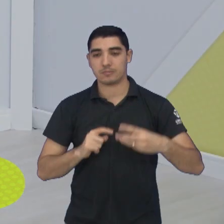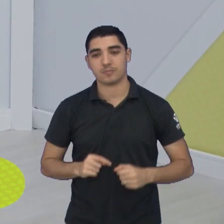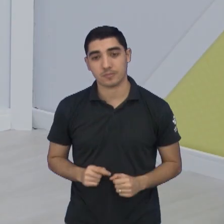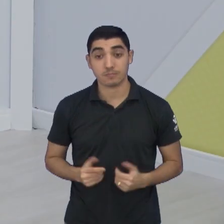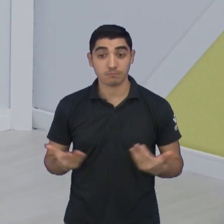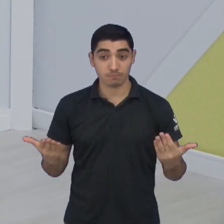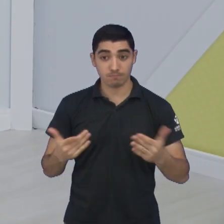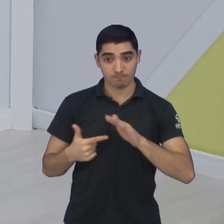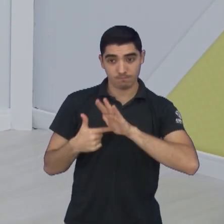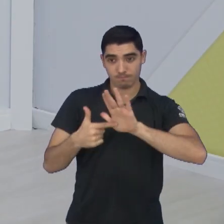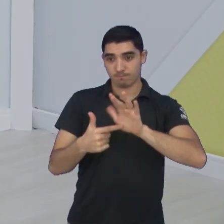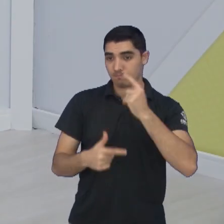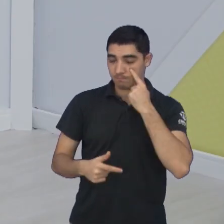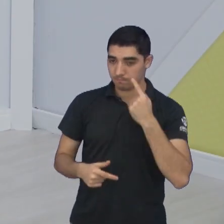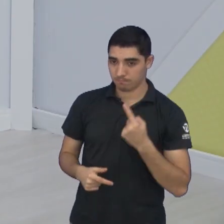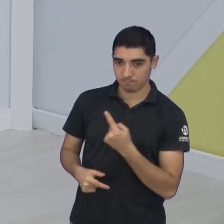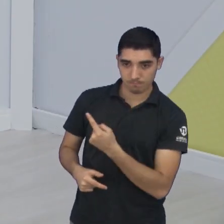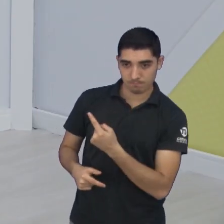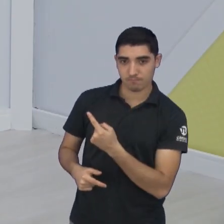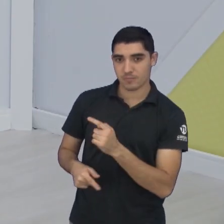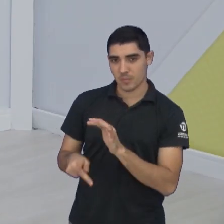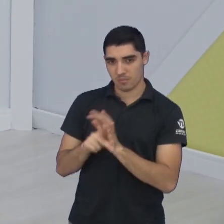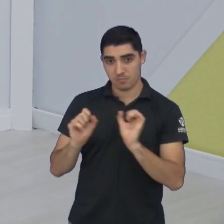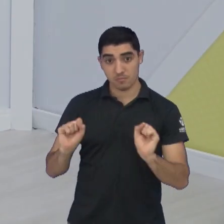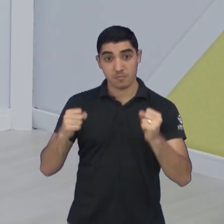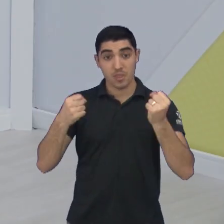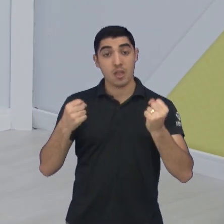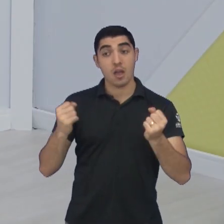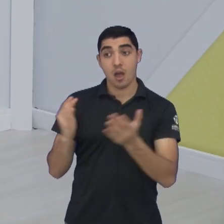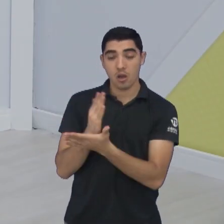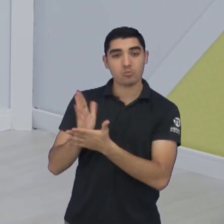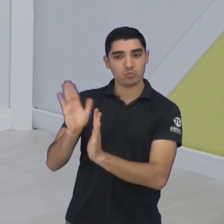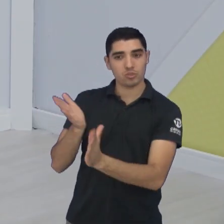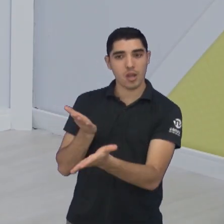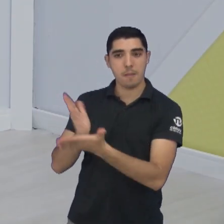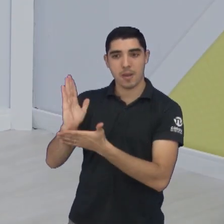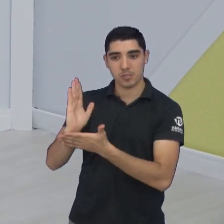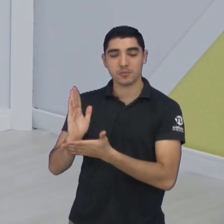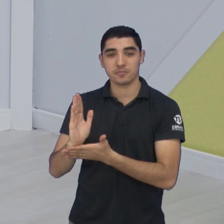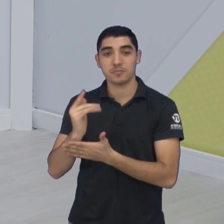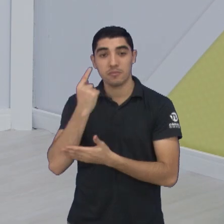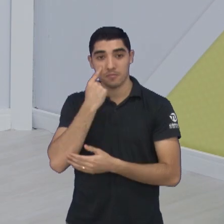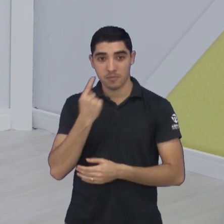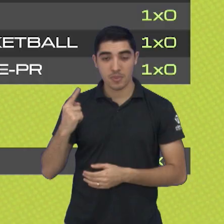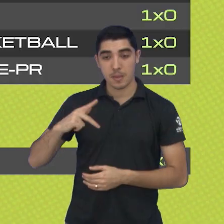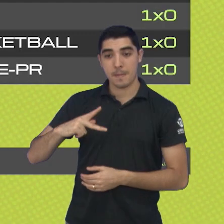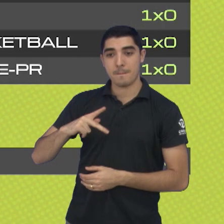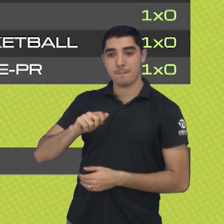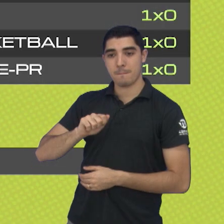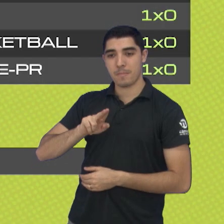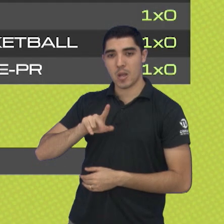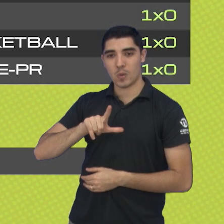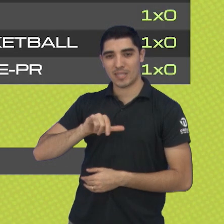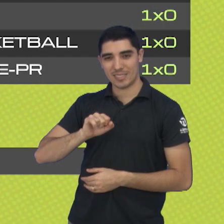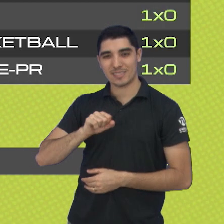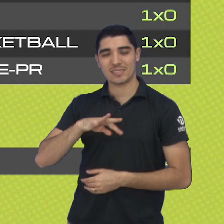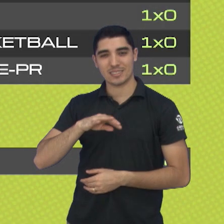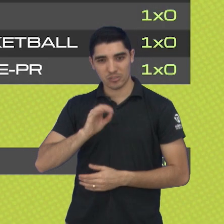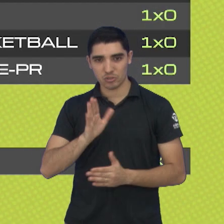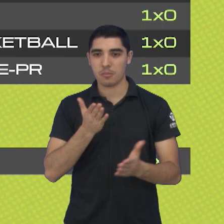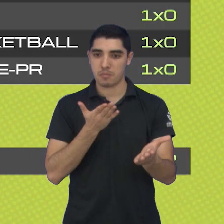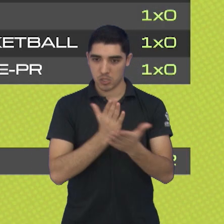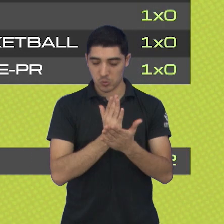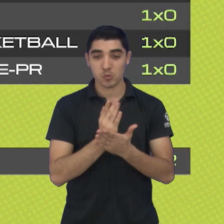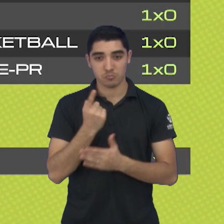Matheus, coloca pra gente aqui como é que tá a situação dos playoffs. Já tem time já classificado. Olha lá, a gente tá vendo aqui, o Paulistano já tá classificado, Franca